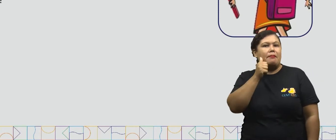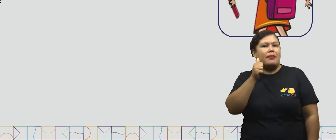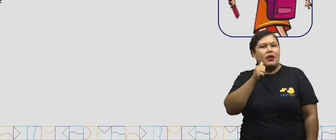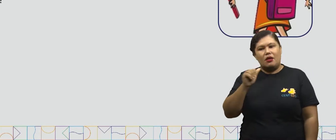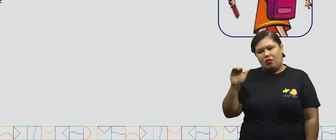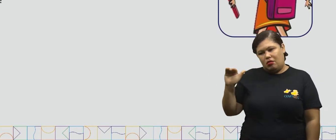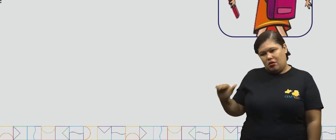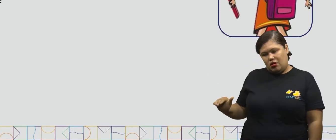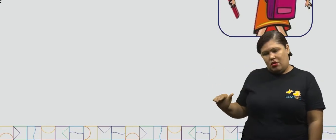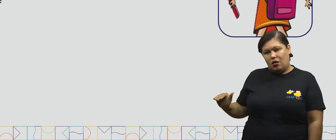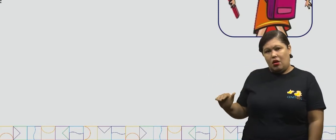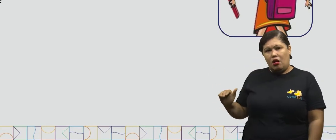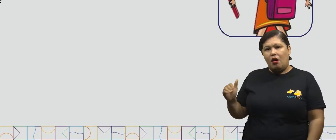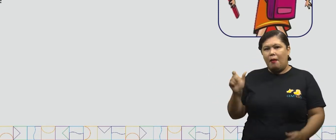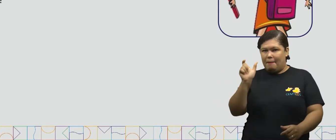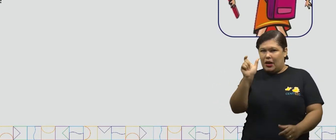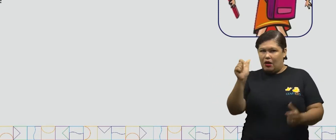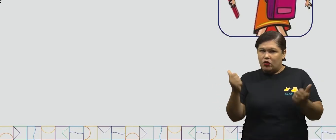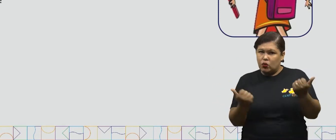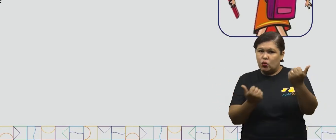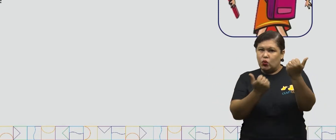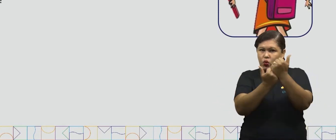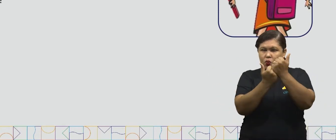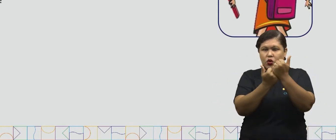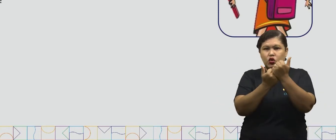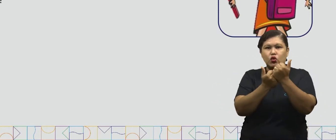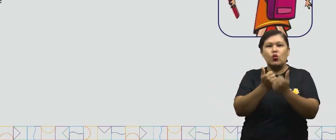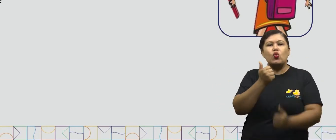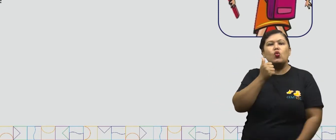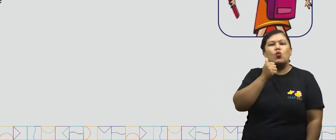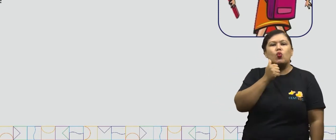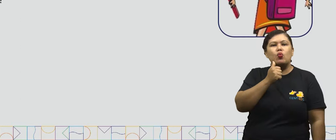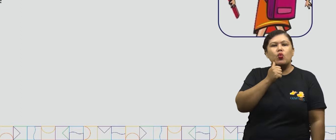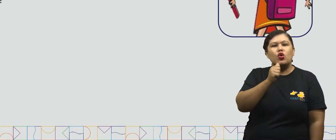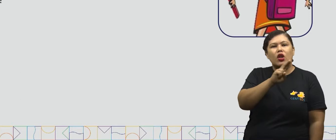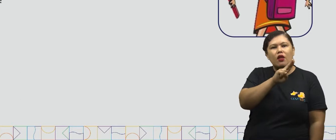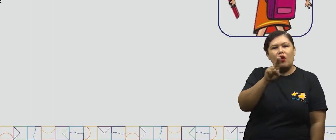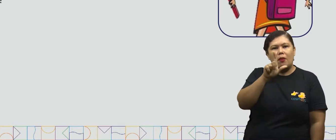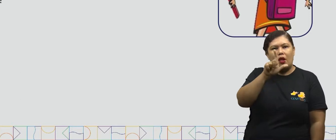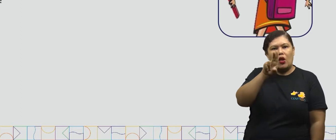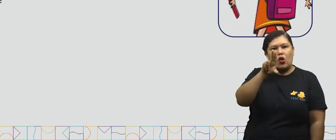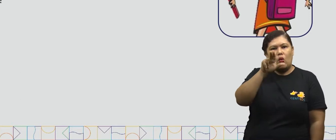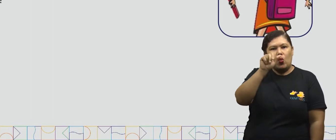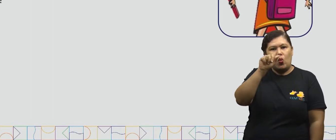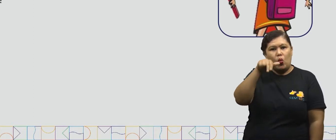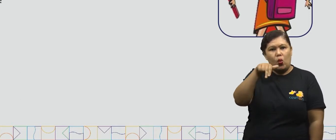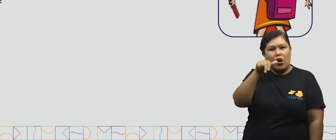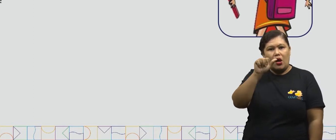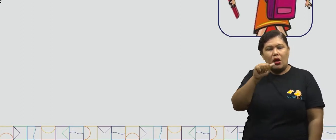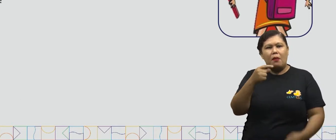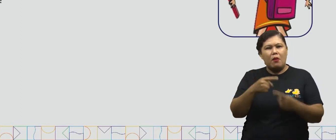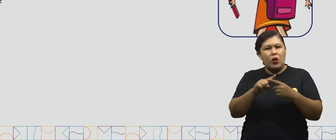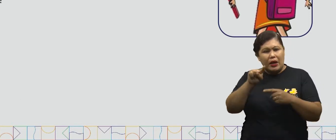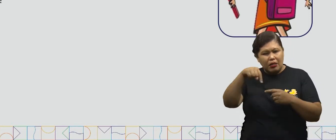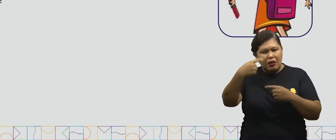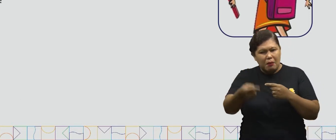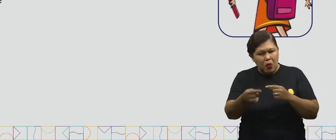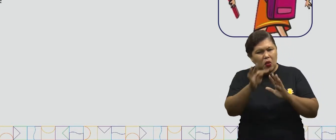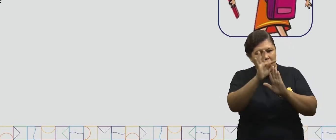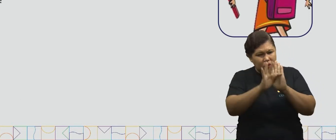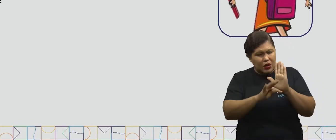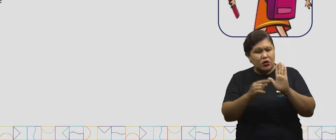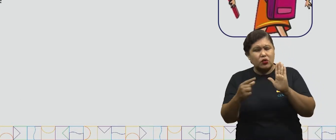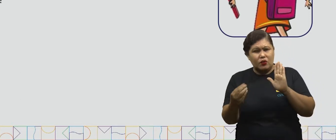menina substitui a palavra Luana, o nome da menina, que logo aparecerá na história.